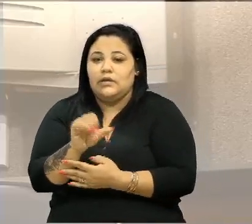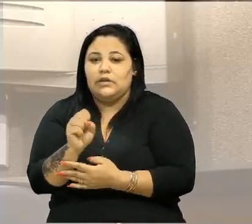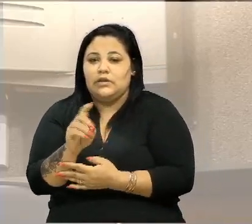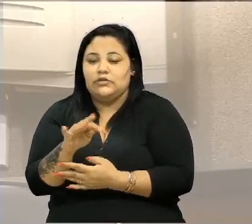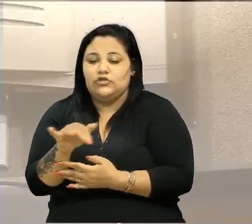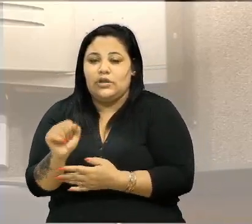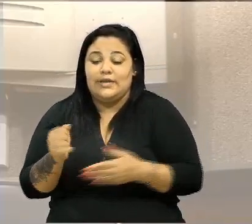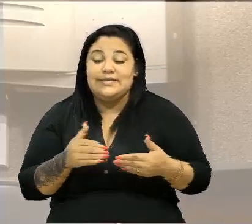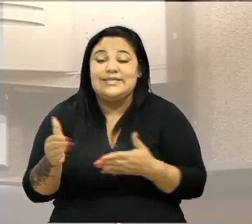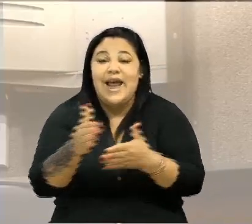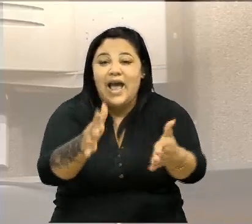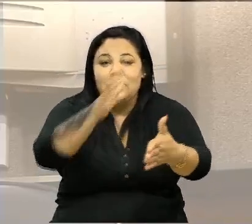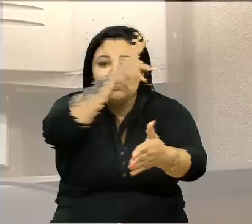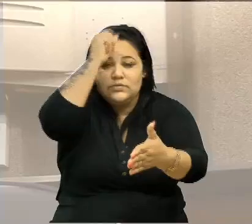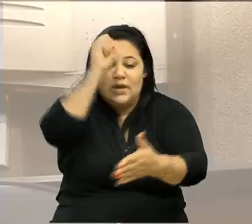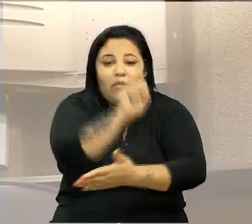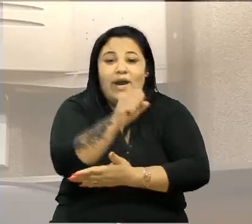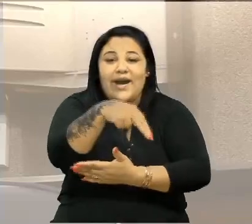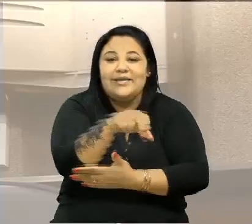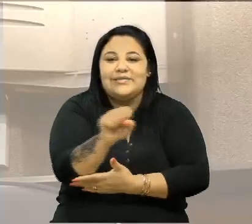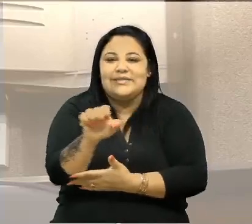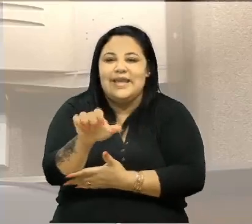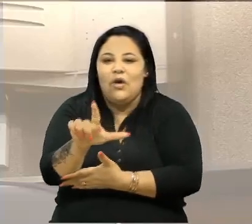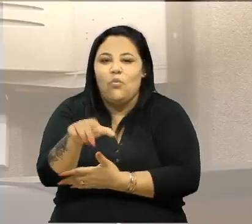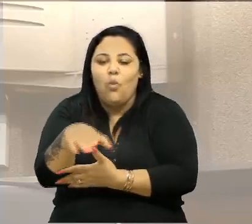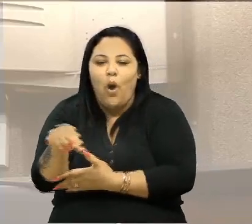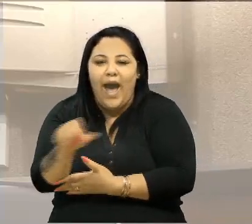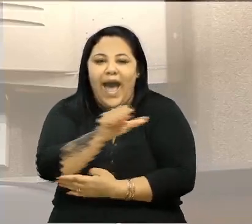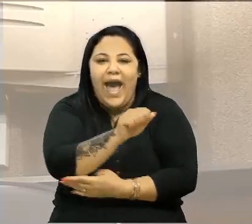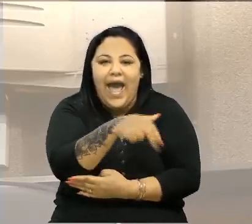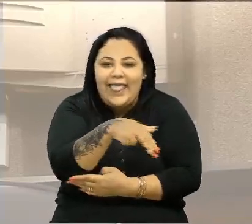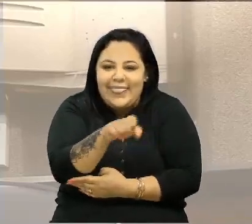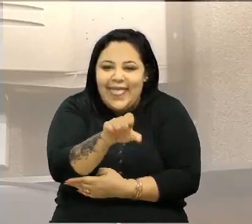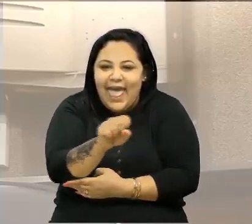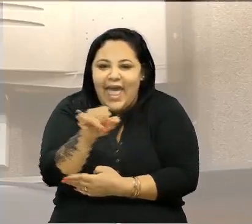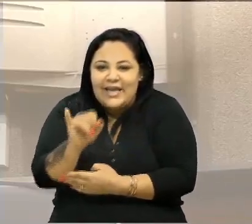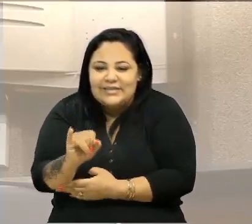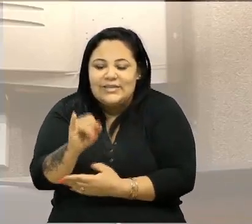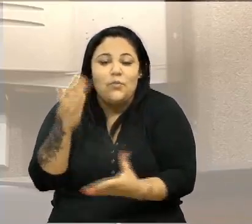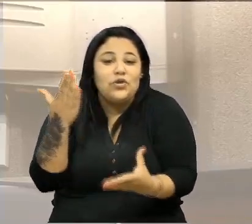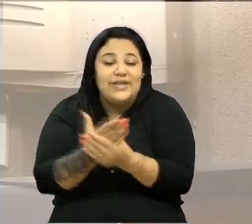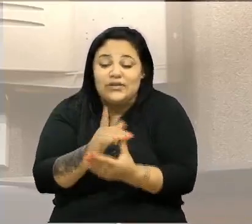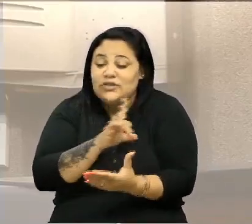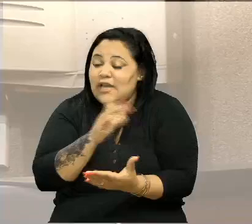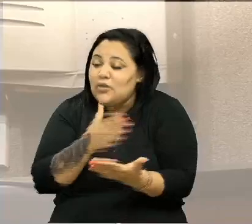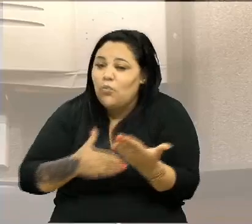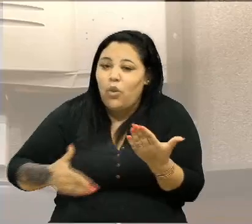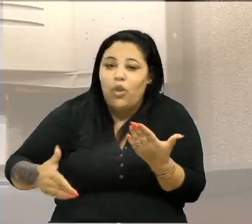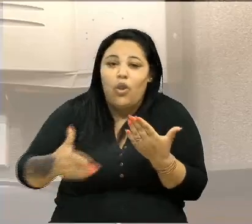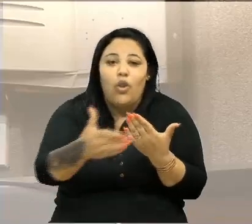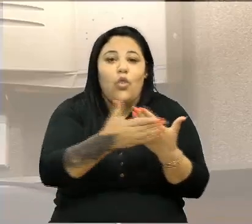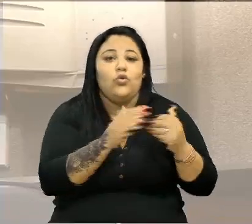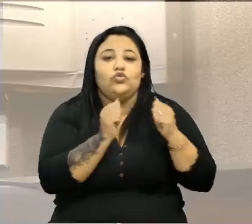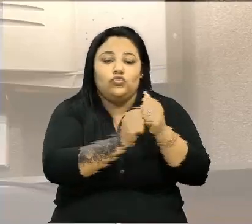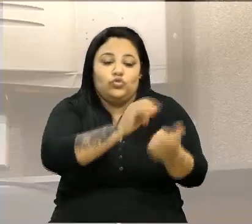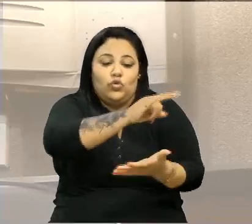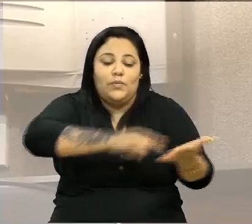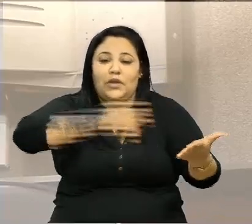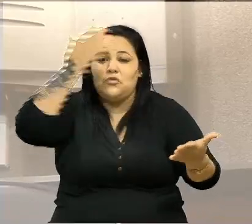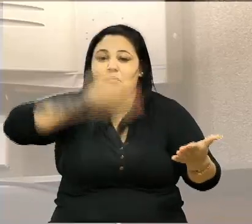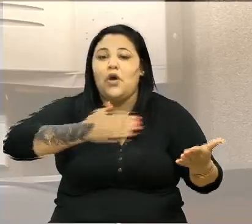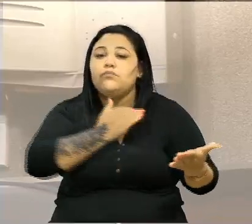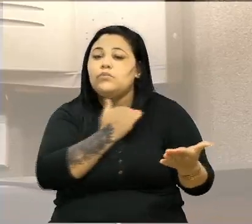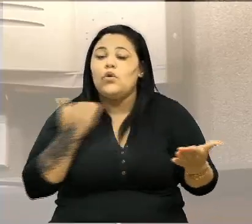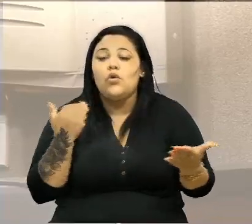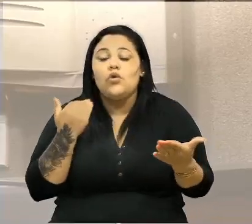Estrada Municipal Anselmo Anesi. O processo vem instruído com histórico, mapa de localização, abaixo-assinado, certidão de óbito